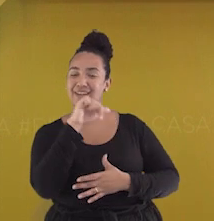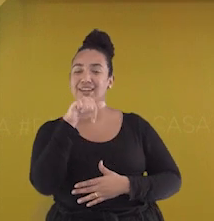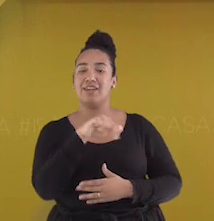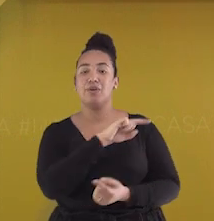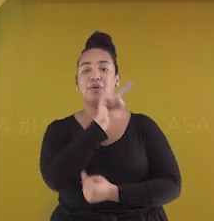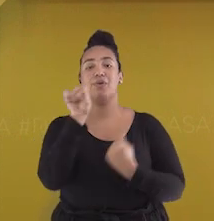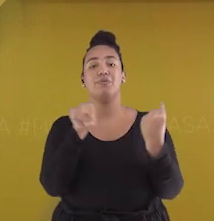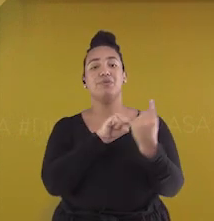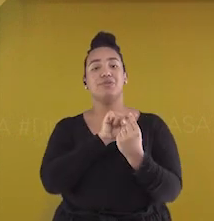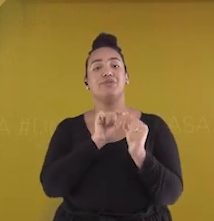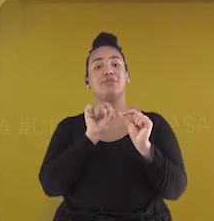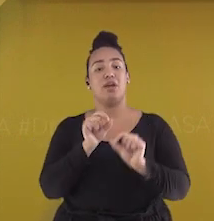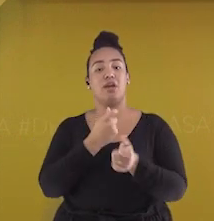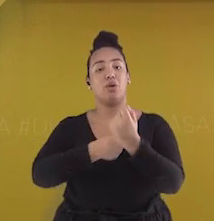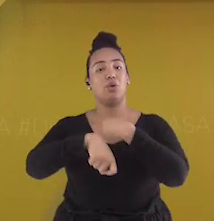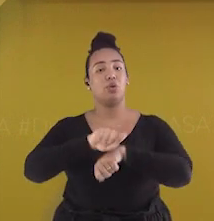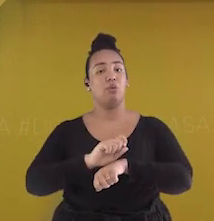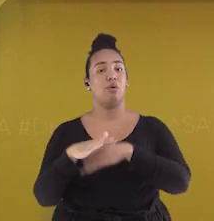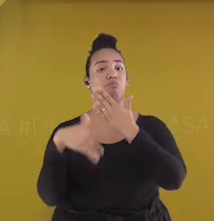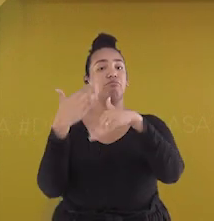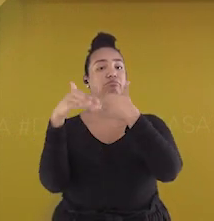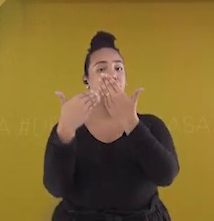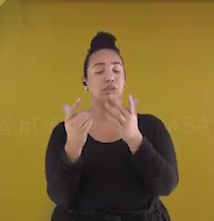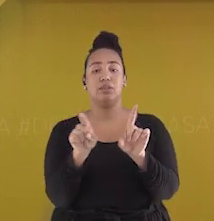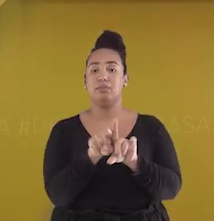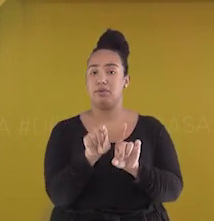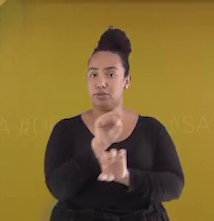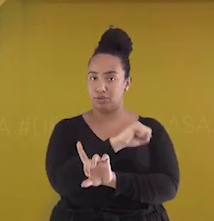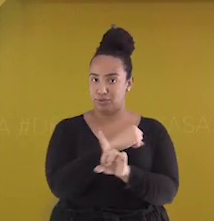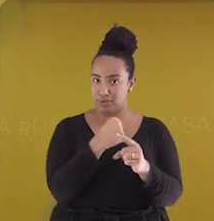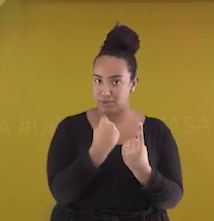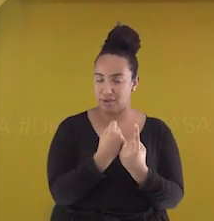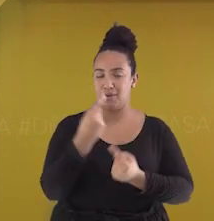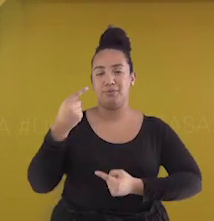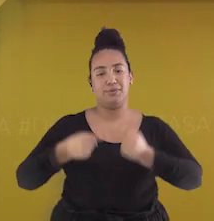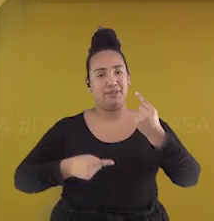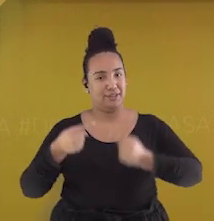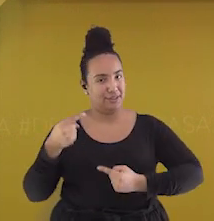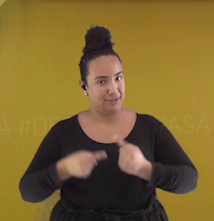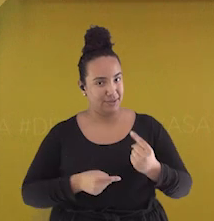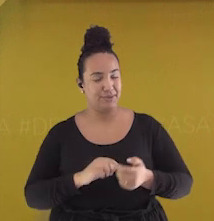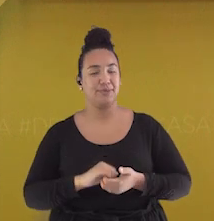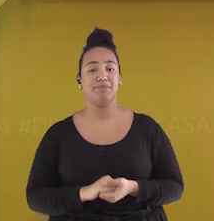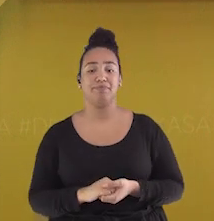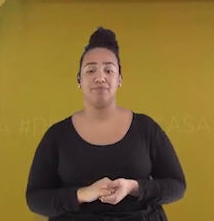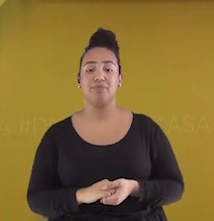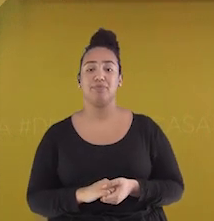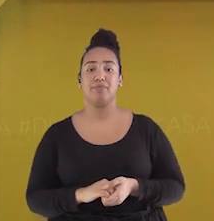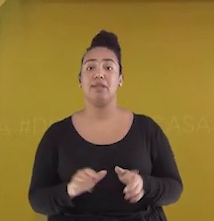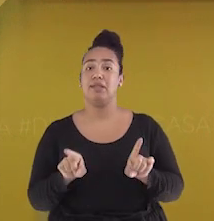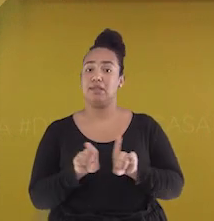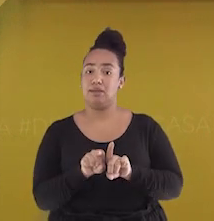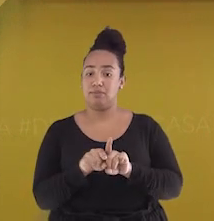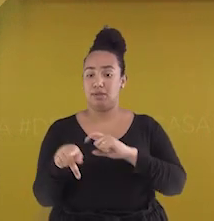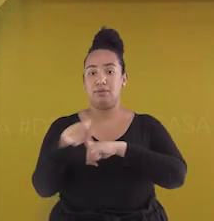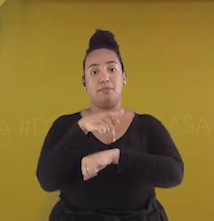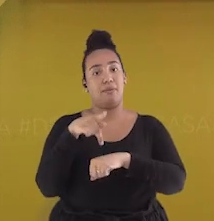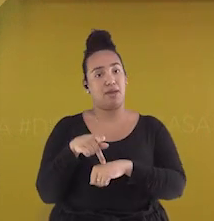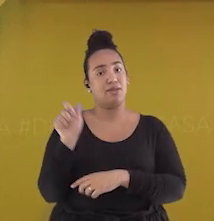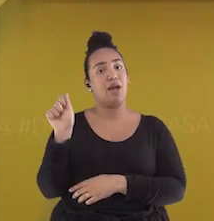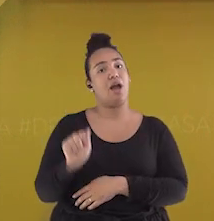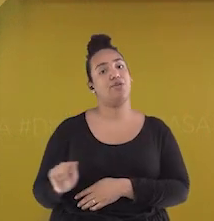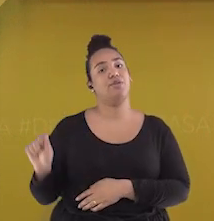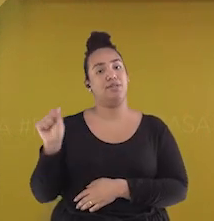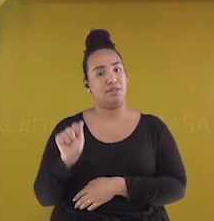busca favorecer o desenvolvimento econômico, social e político de seus membros e também